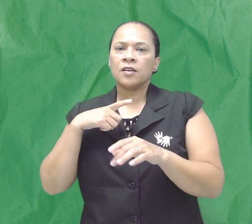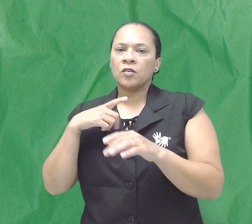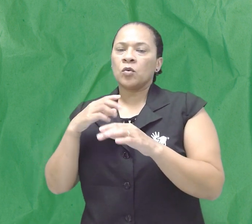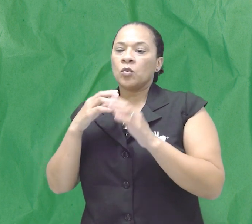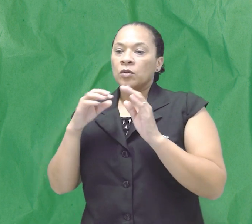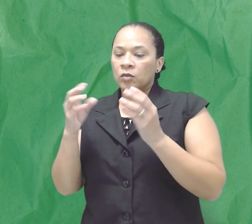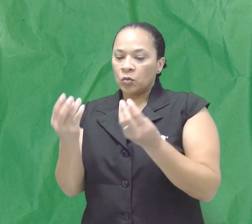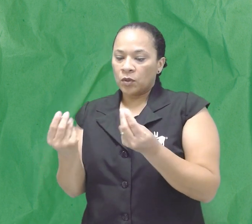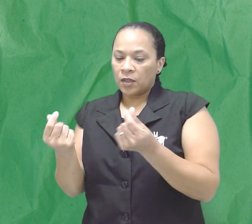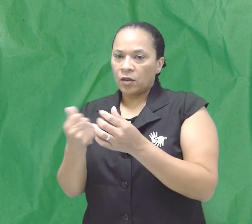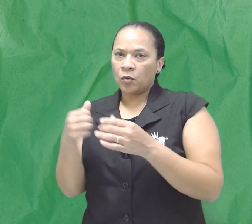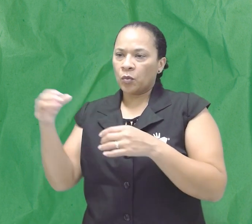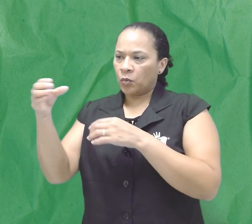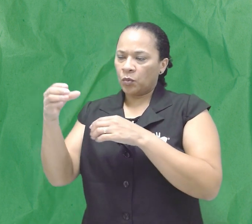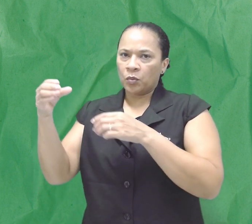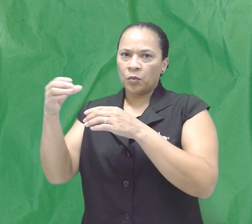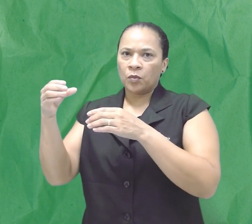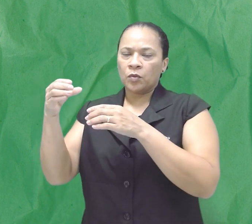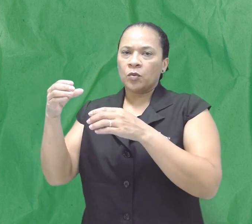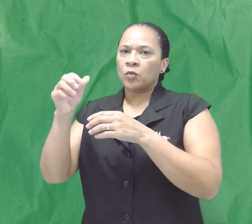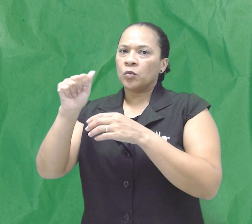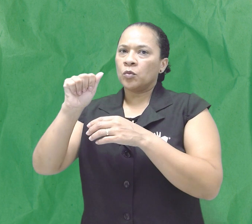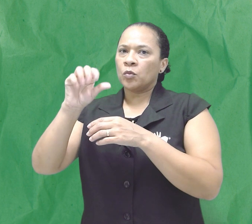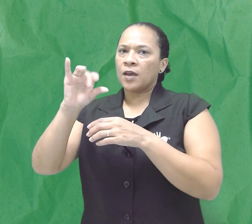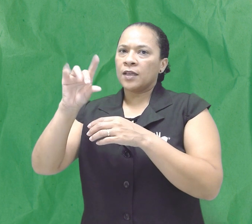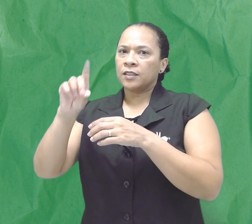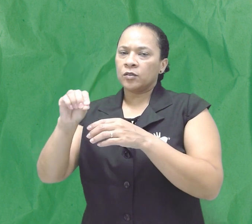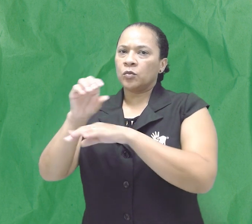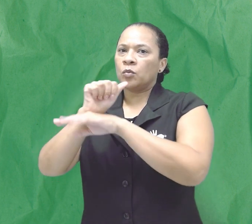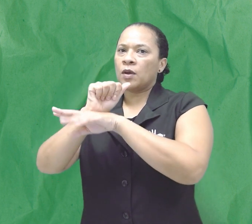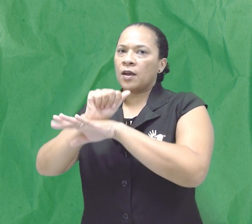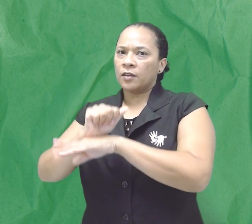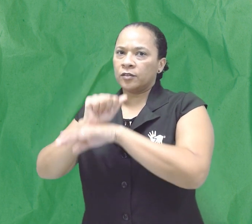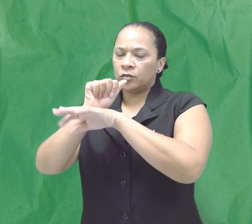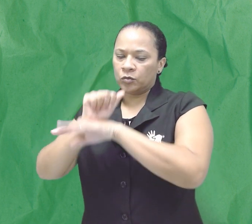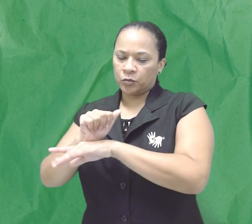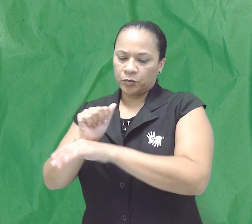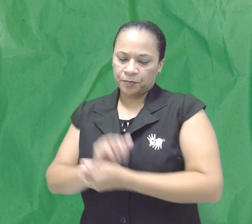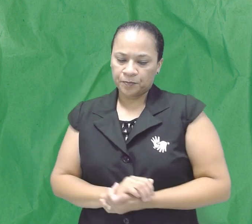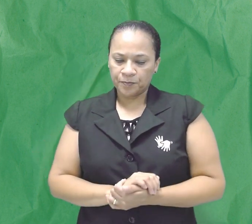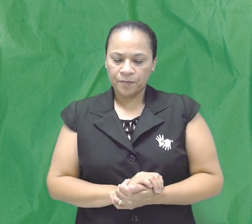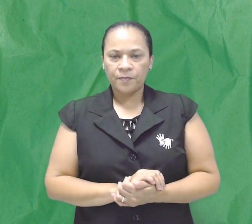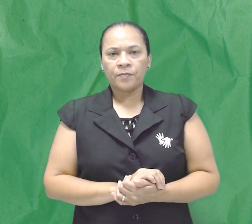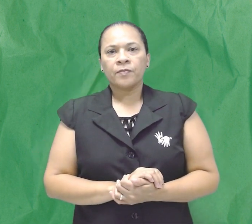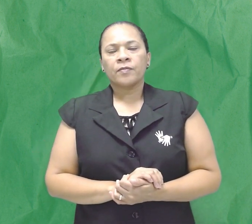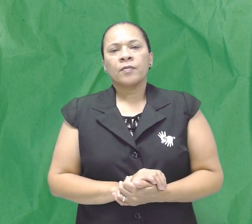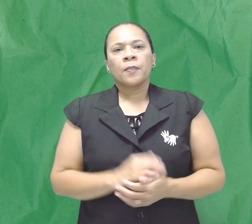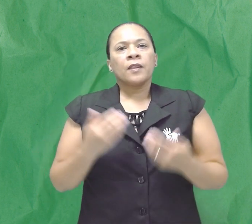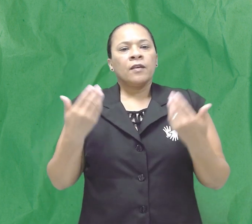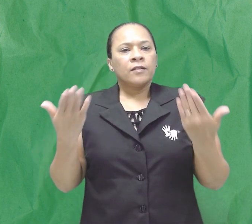a concentração desse ácido, tá? Então, por isso é importante a gente determinar,